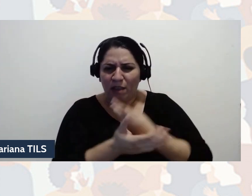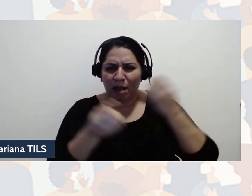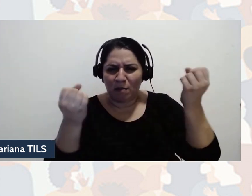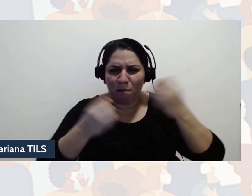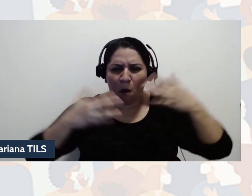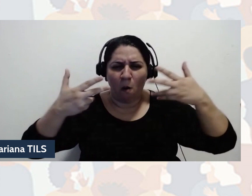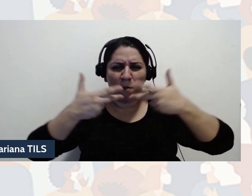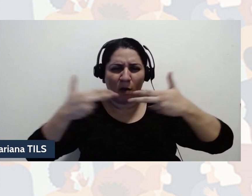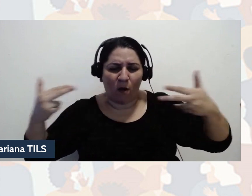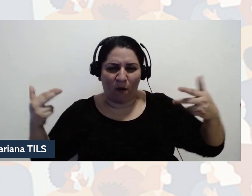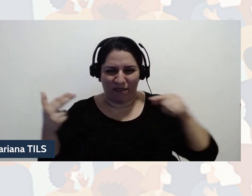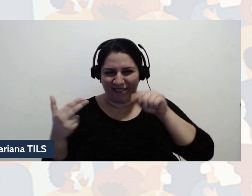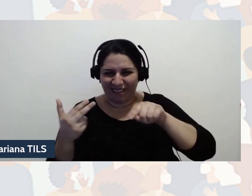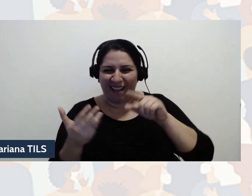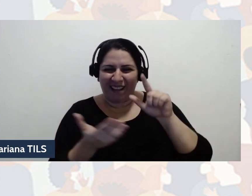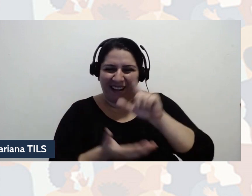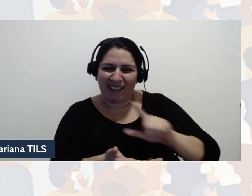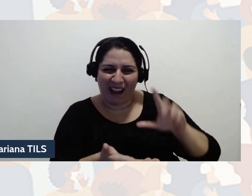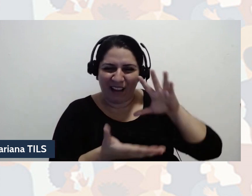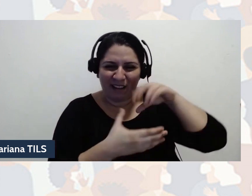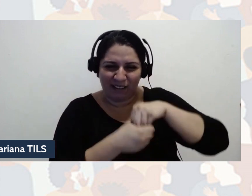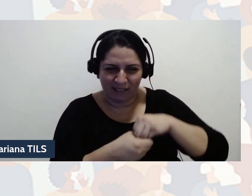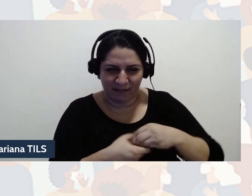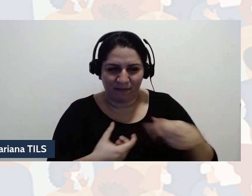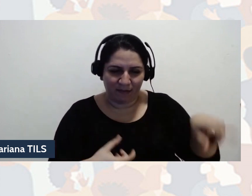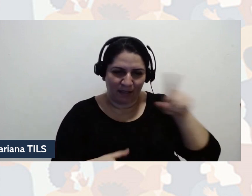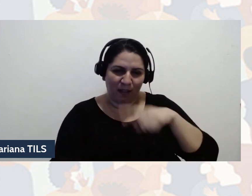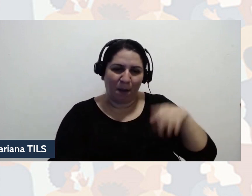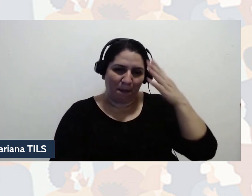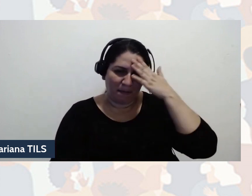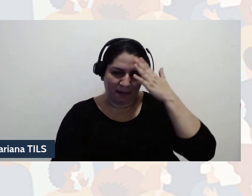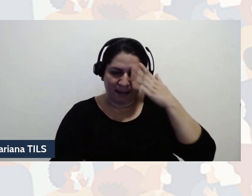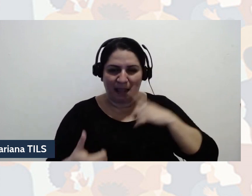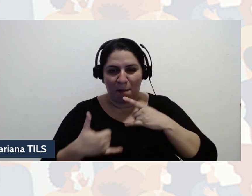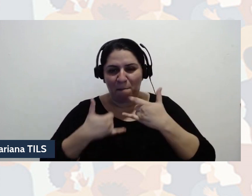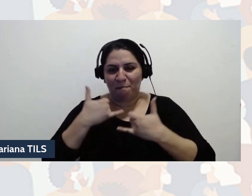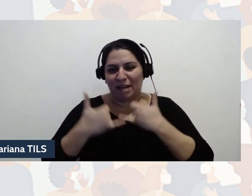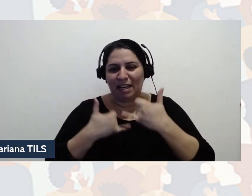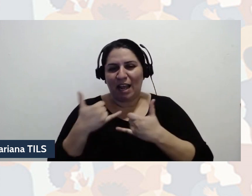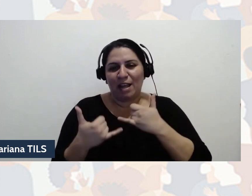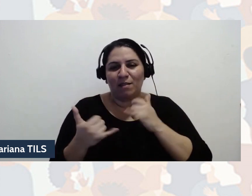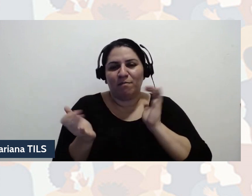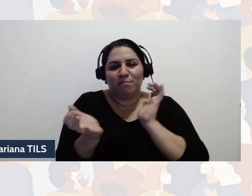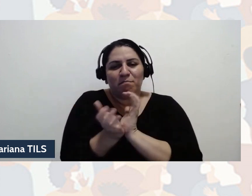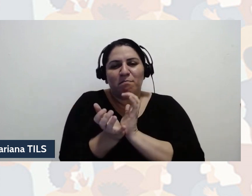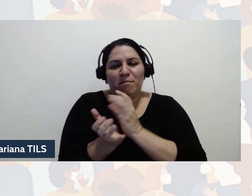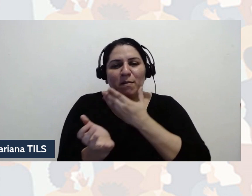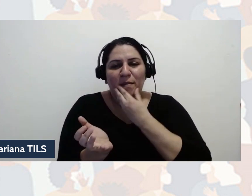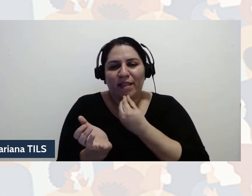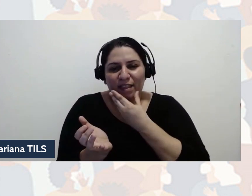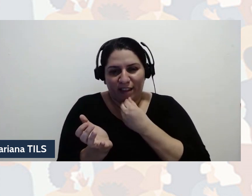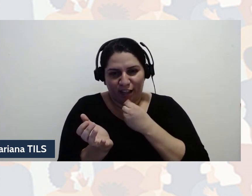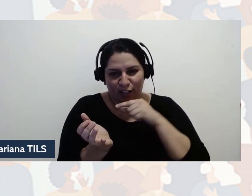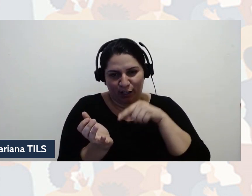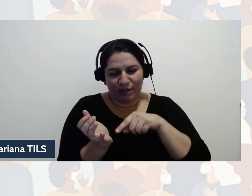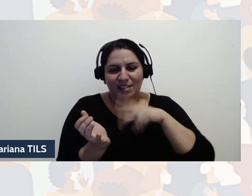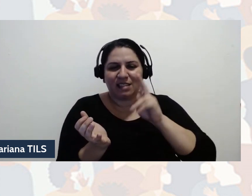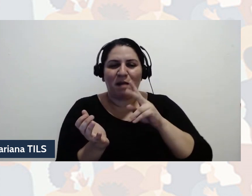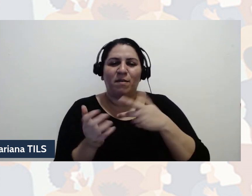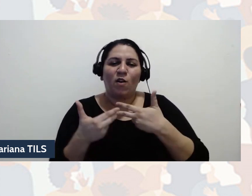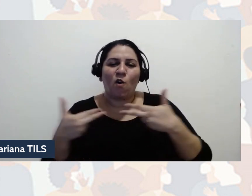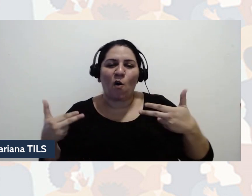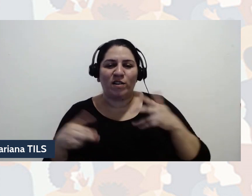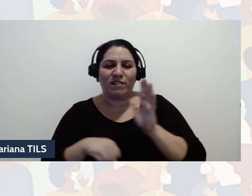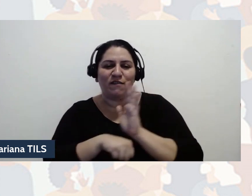tempo, visto como Toys for Boys, ou brinquedos para meninos, esse gênero da ficção científica foi cada vez mais